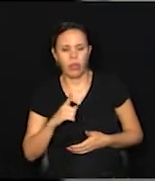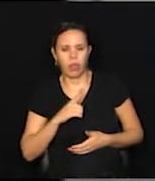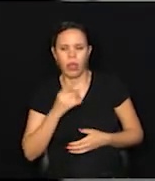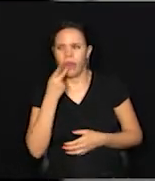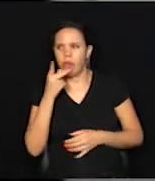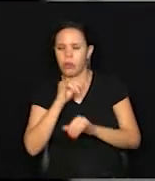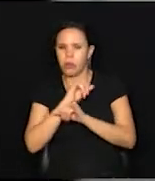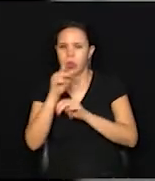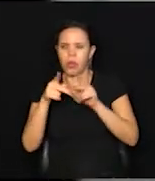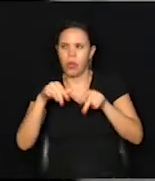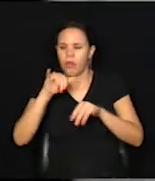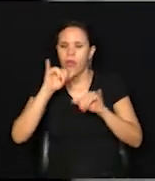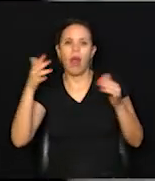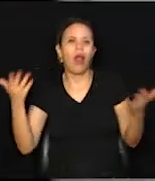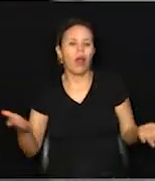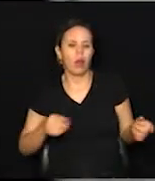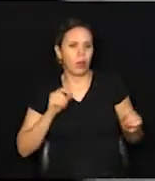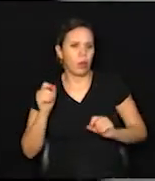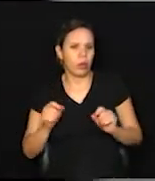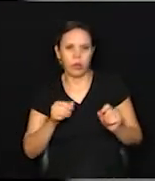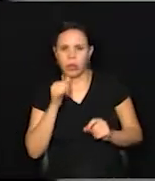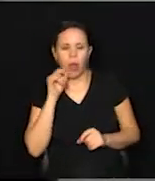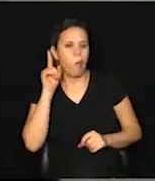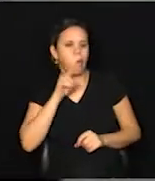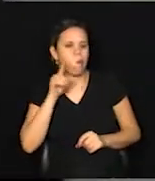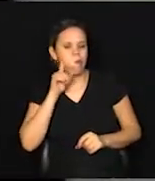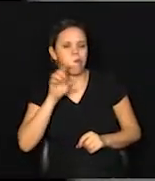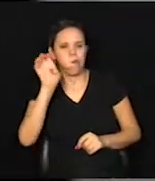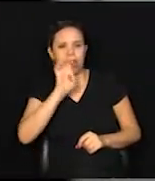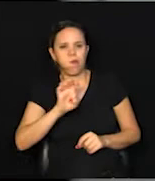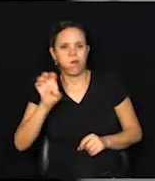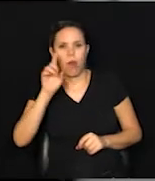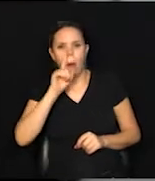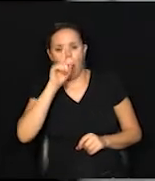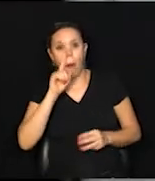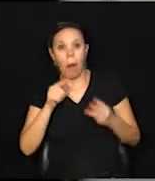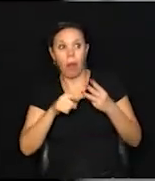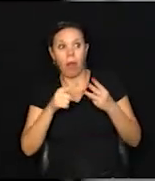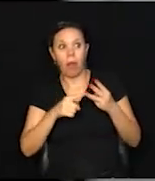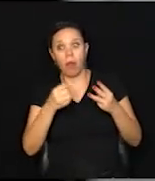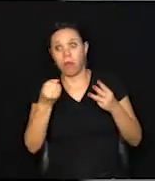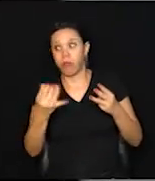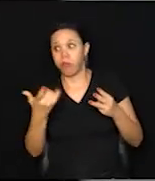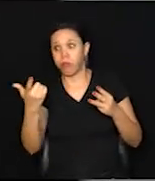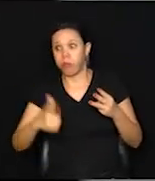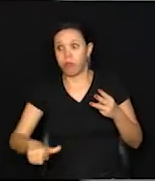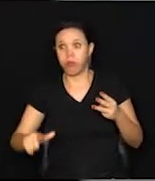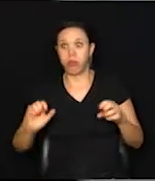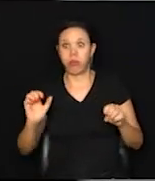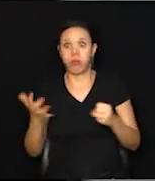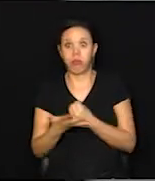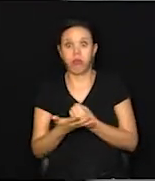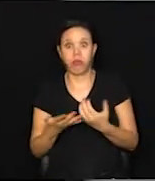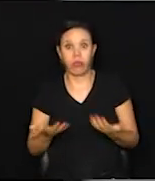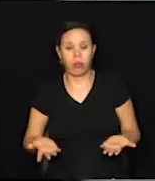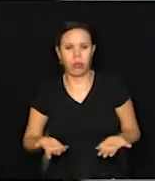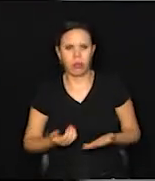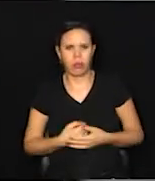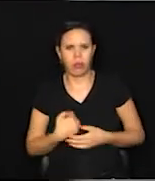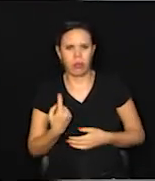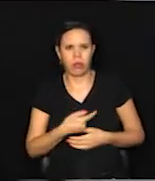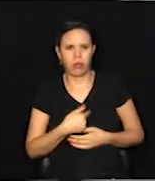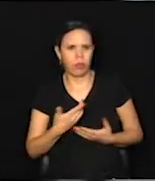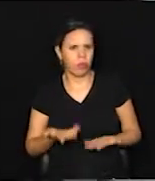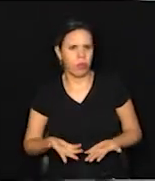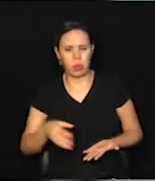e falado sobre, inclusive nos Estados Unidos e na Europa, sobre risco de terceira onda, né? E aí a gente